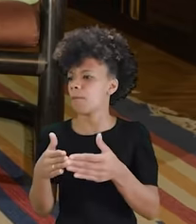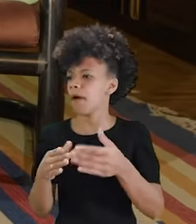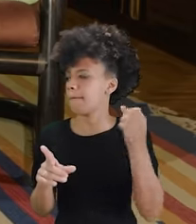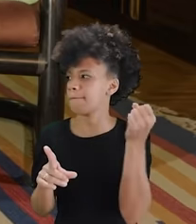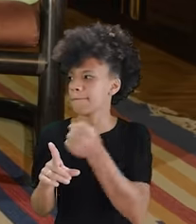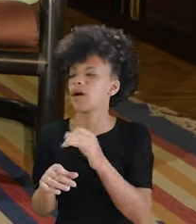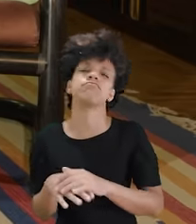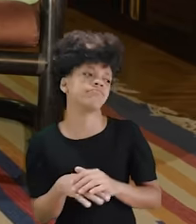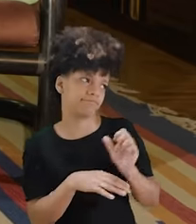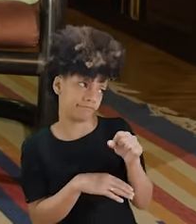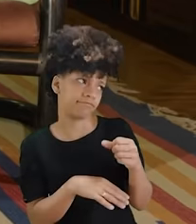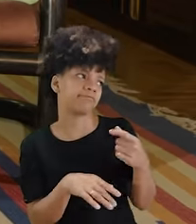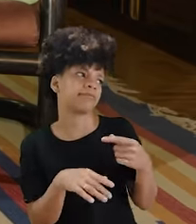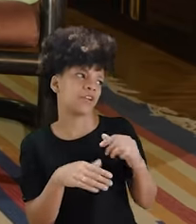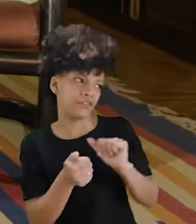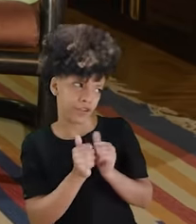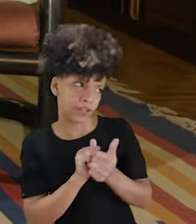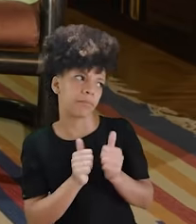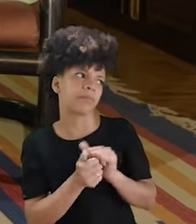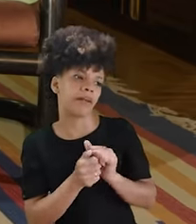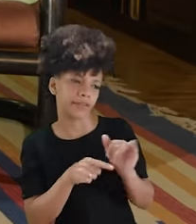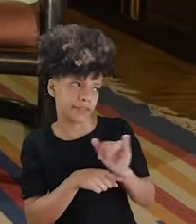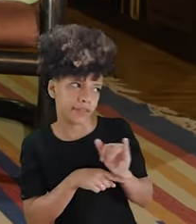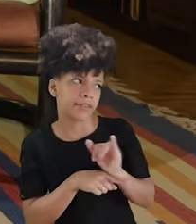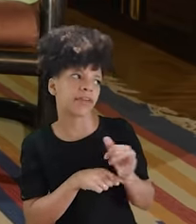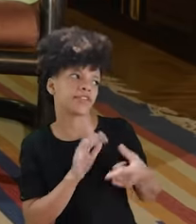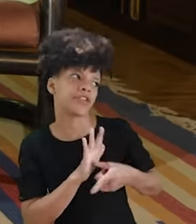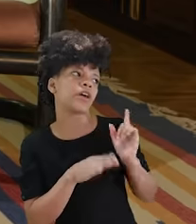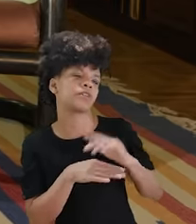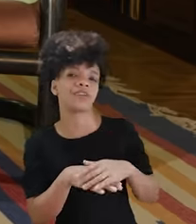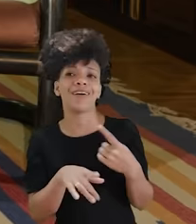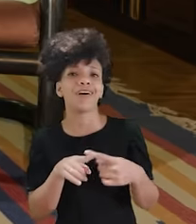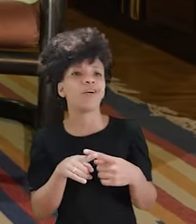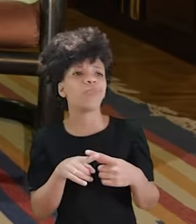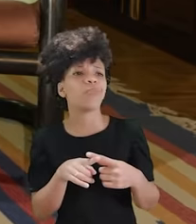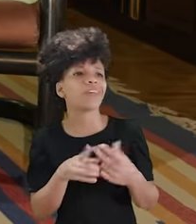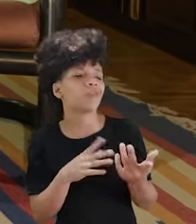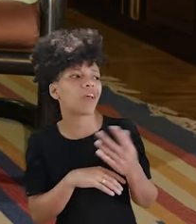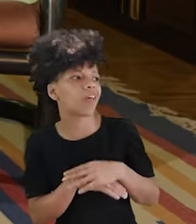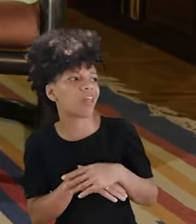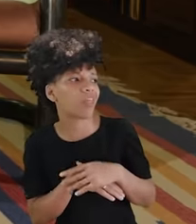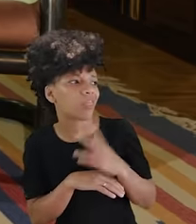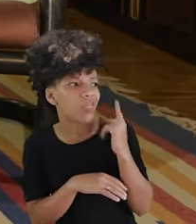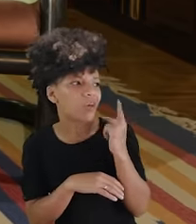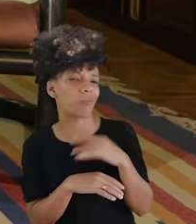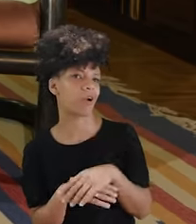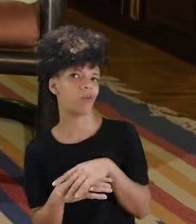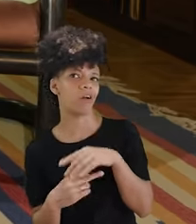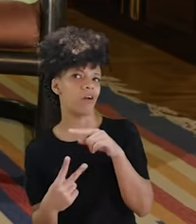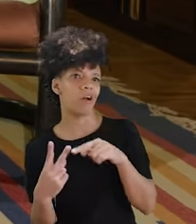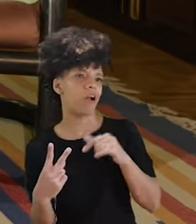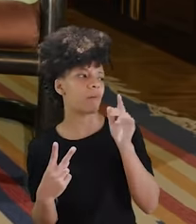Nacional uma coisa como dizem os americanos desse navio dessa companhia eu tenho dinheiro por isso que ele não